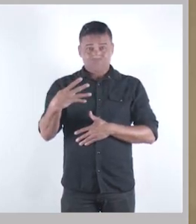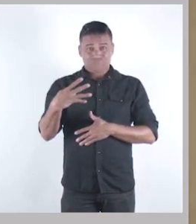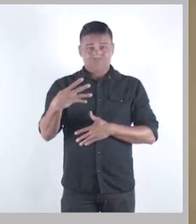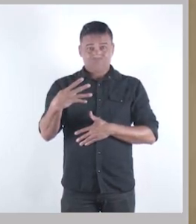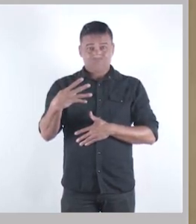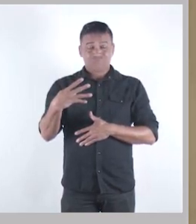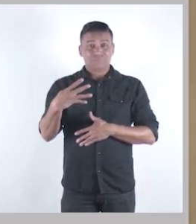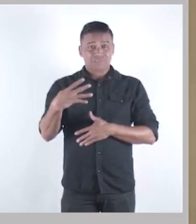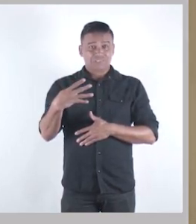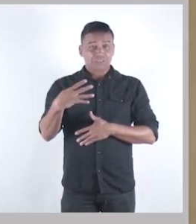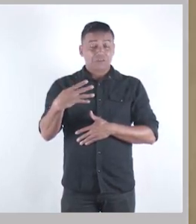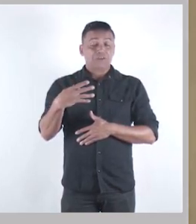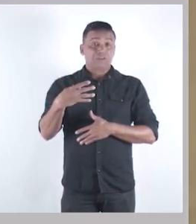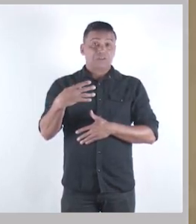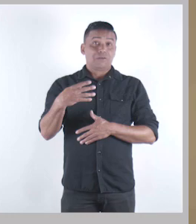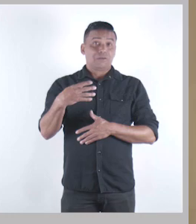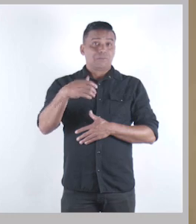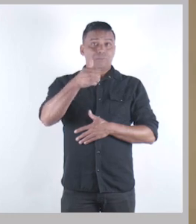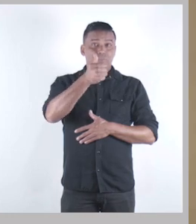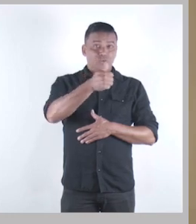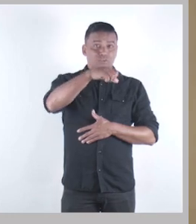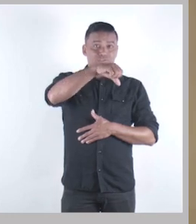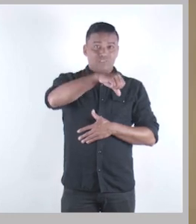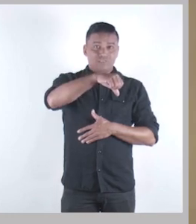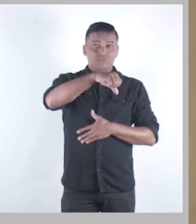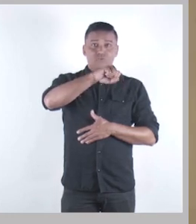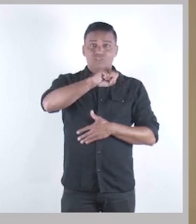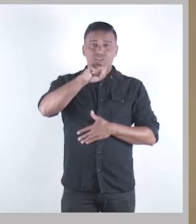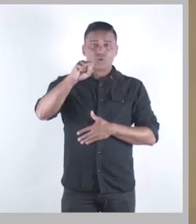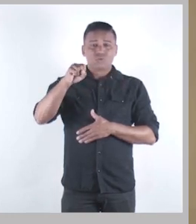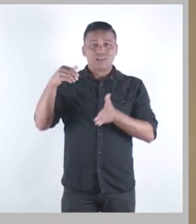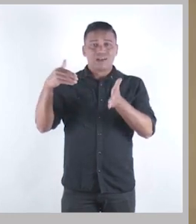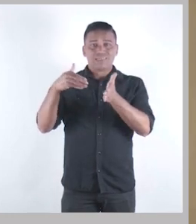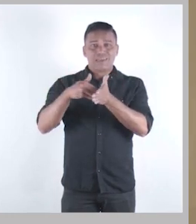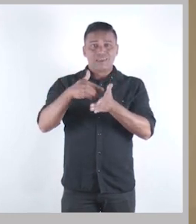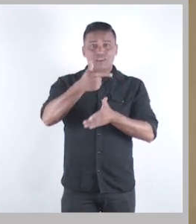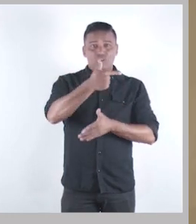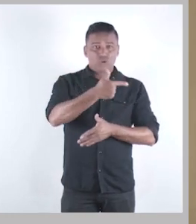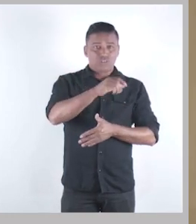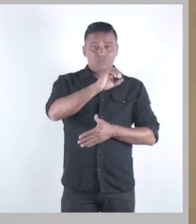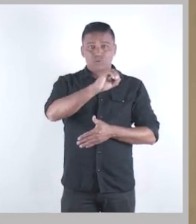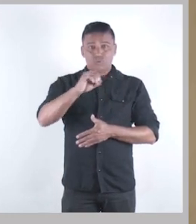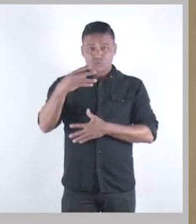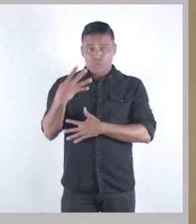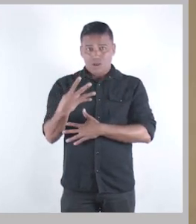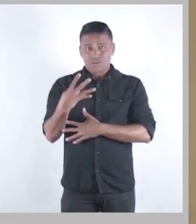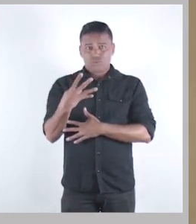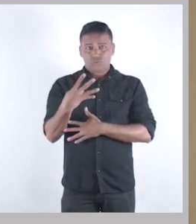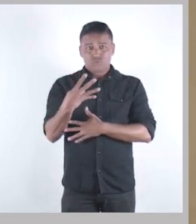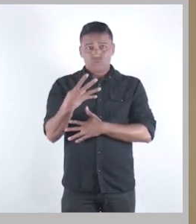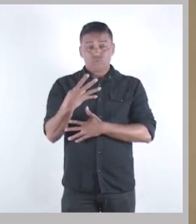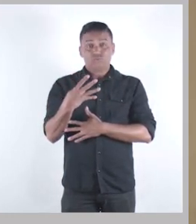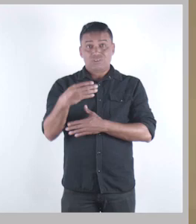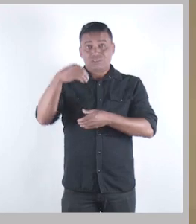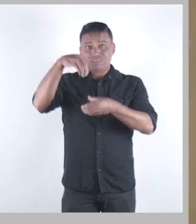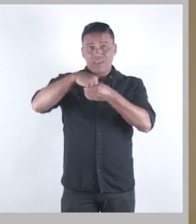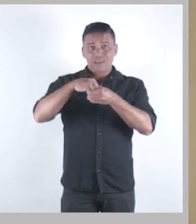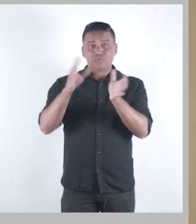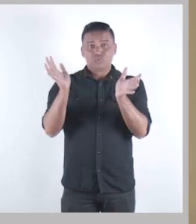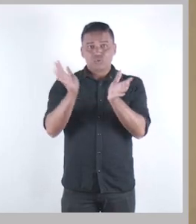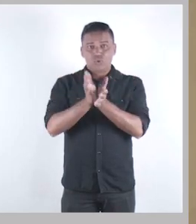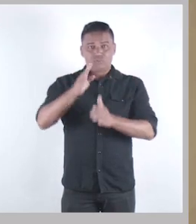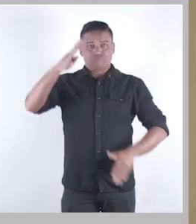de 1978 até 2004, é que eu quero dizer, fiz parte das Forças